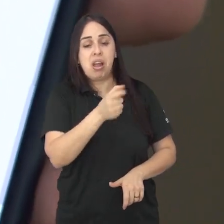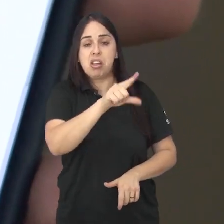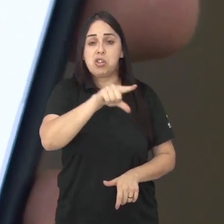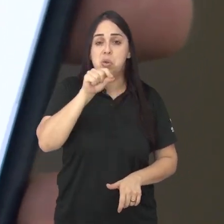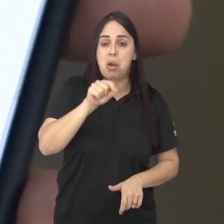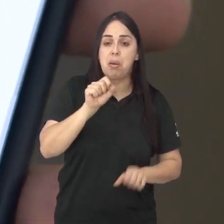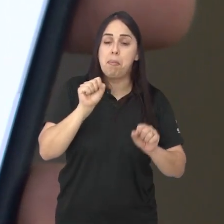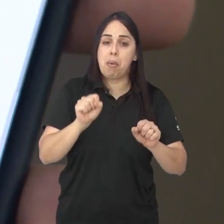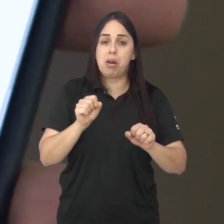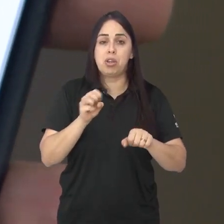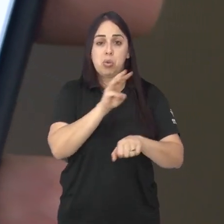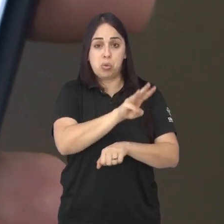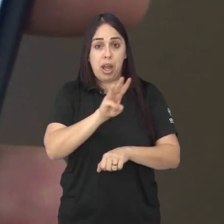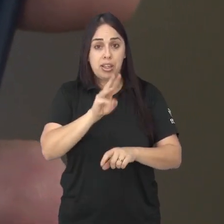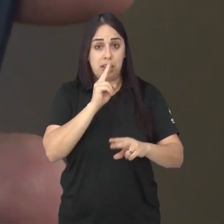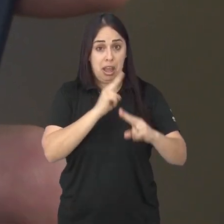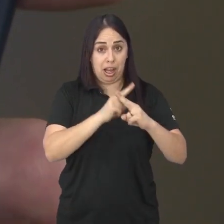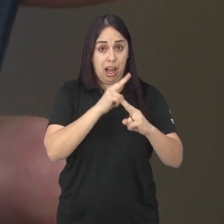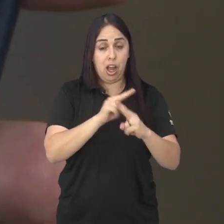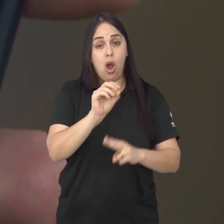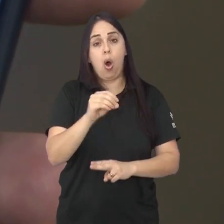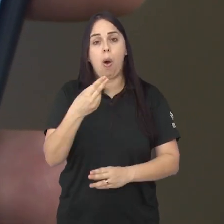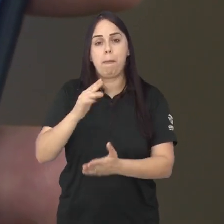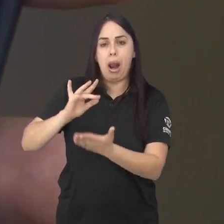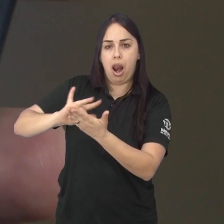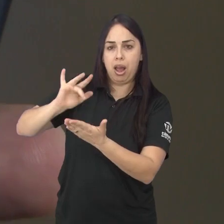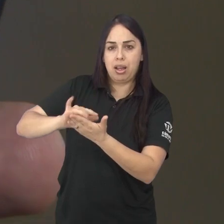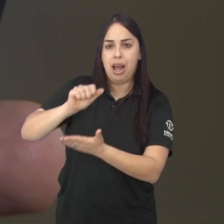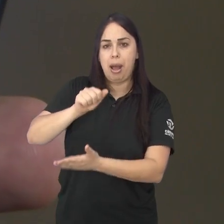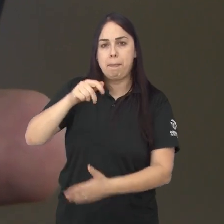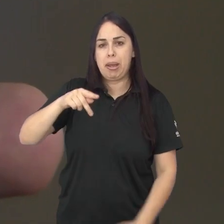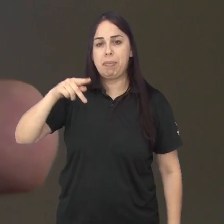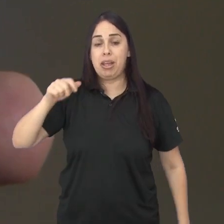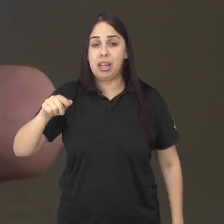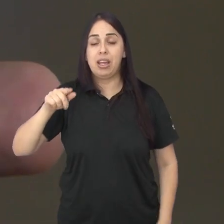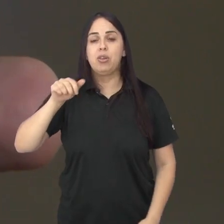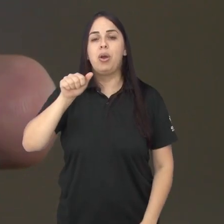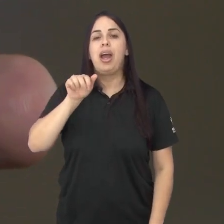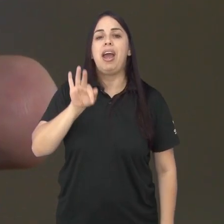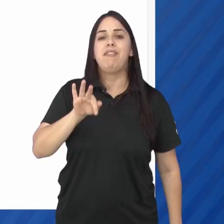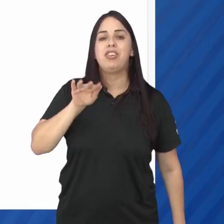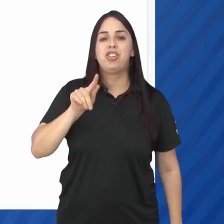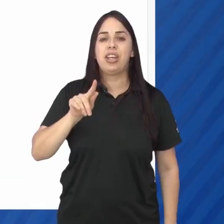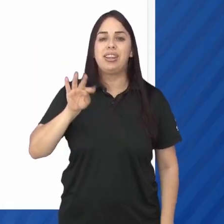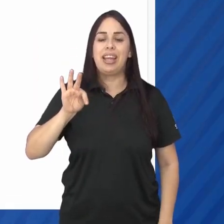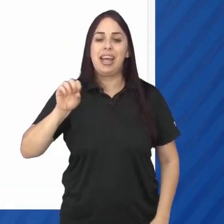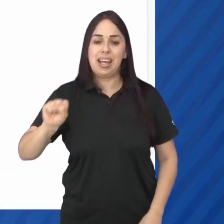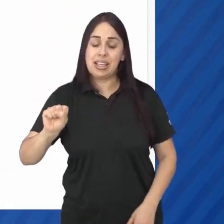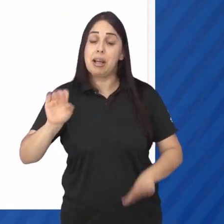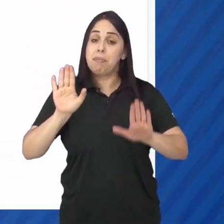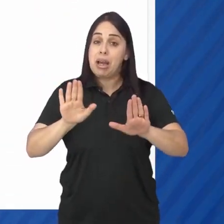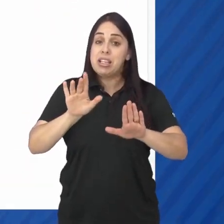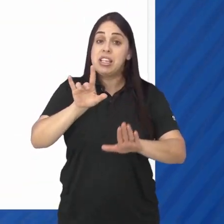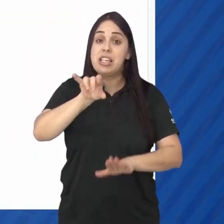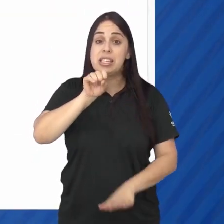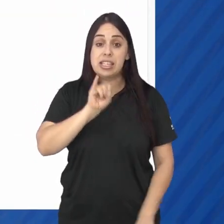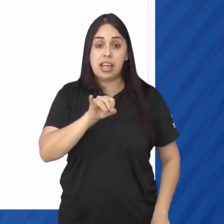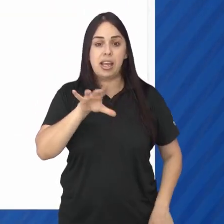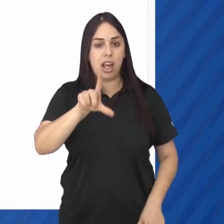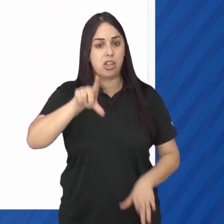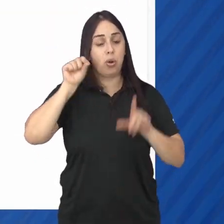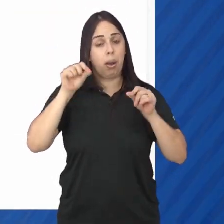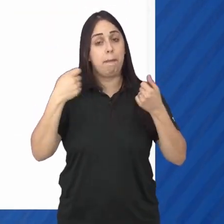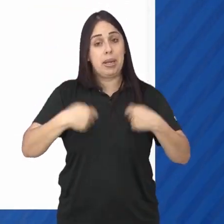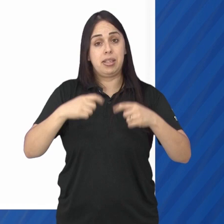ser realizada pelo site da Caixa ou pelo aplicativo do FGTS no celular. Mas quem fizer esta opção